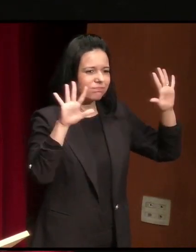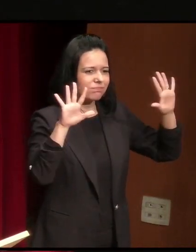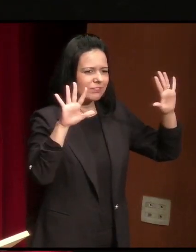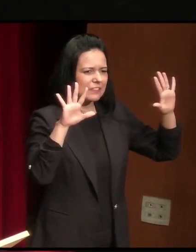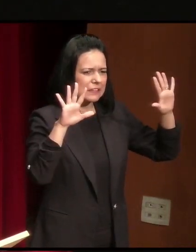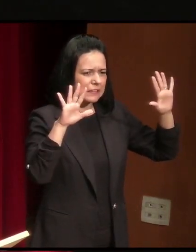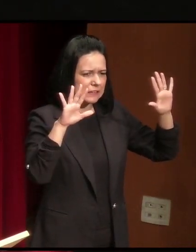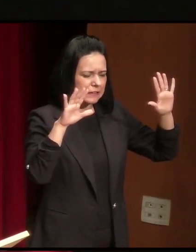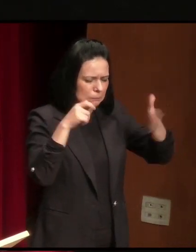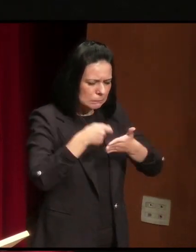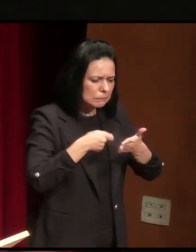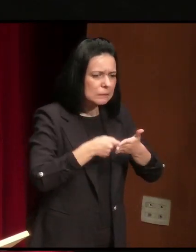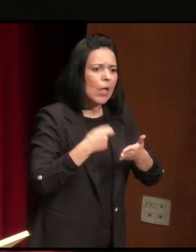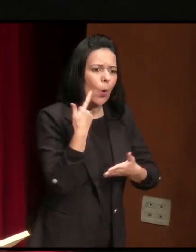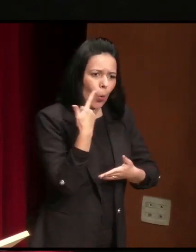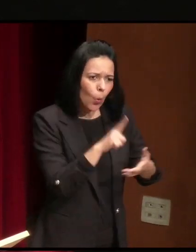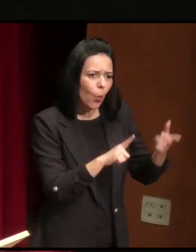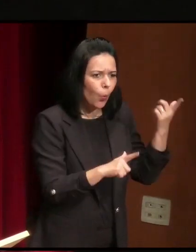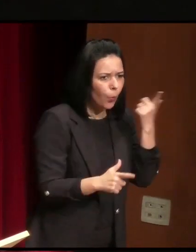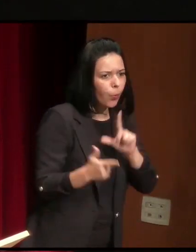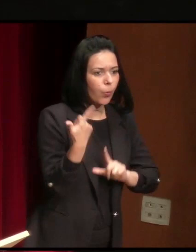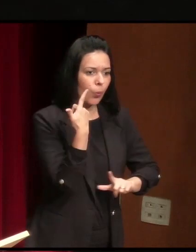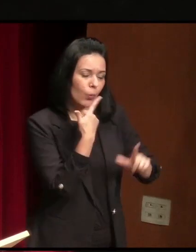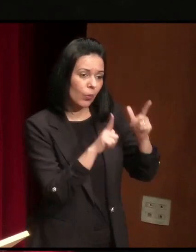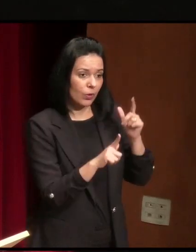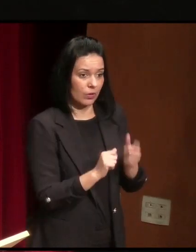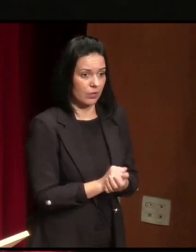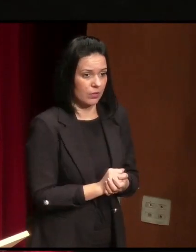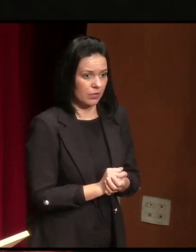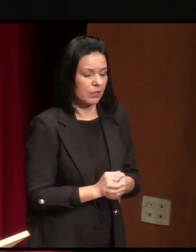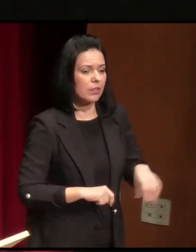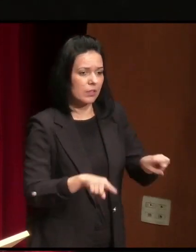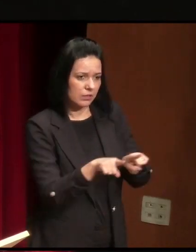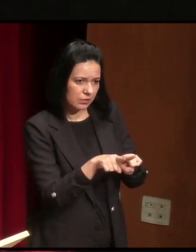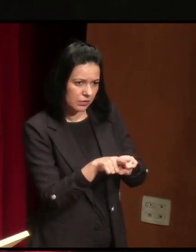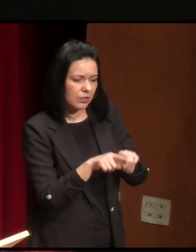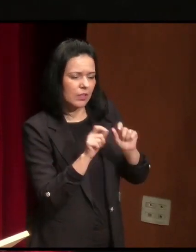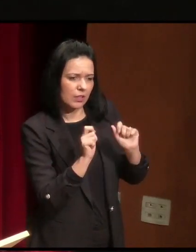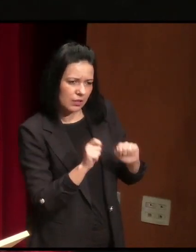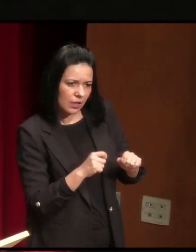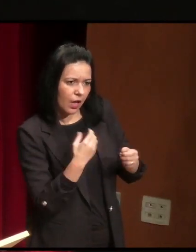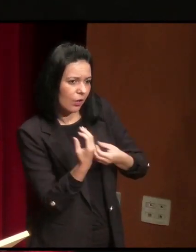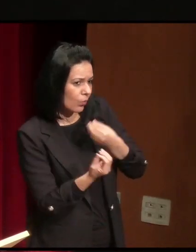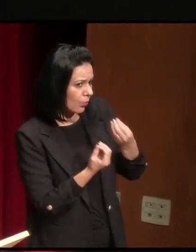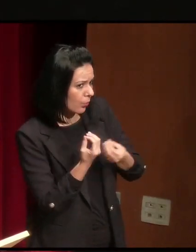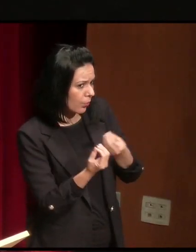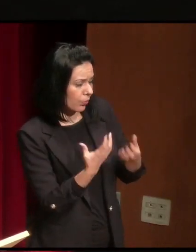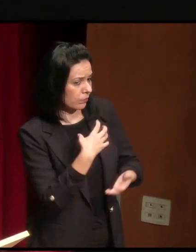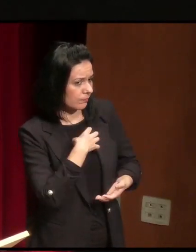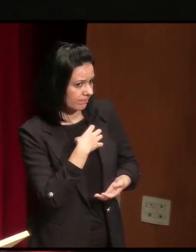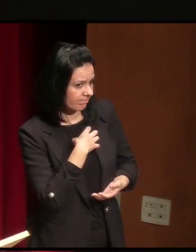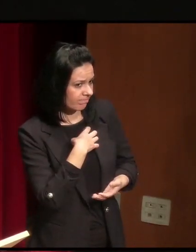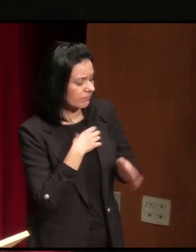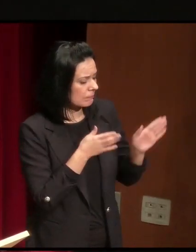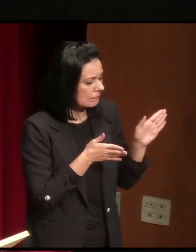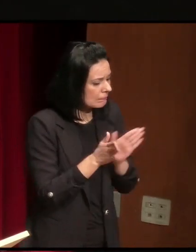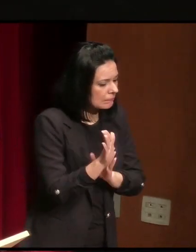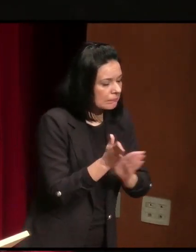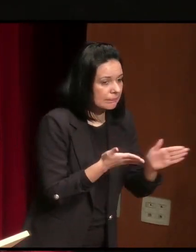Hoje em dia, você pode reconhecer um mantimento no mercado, você tem